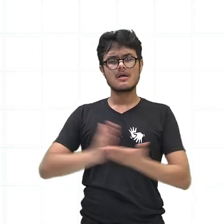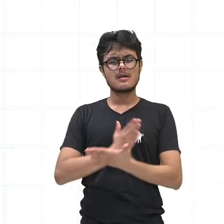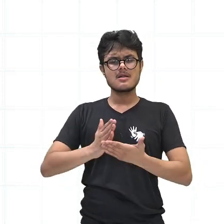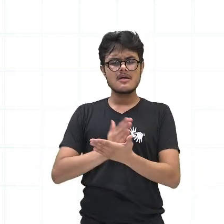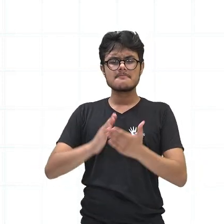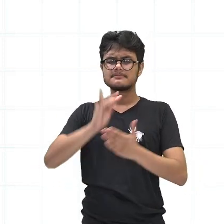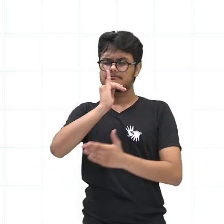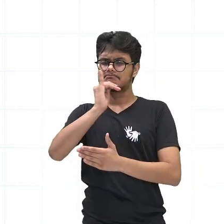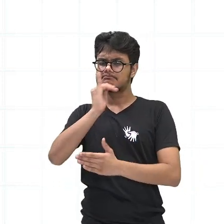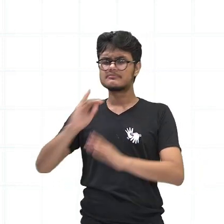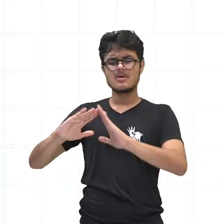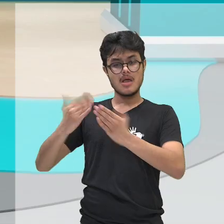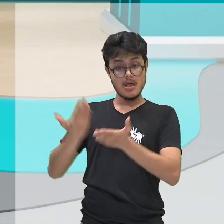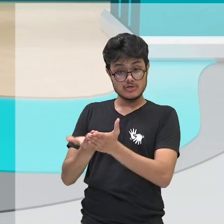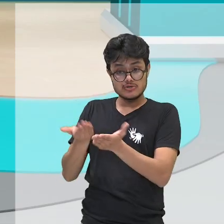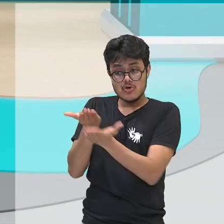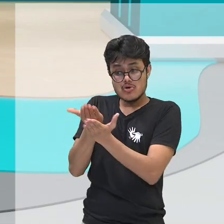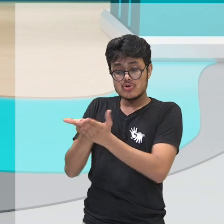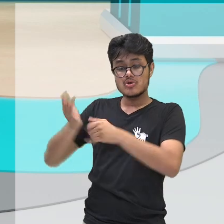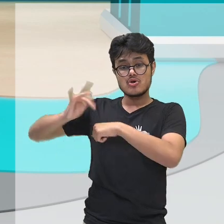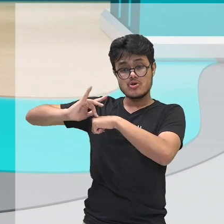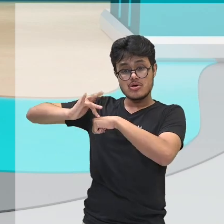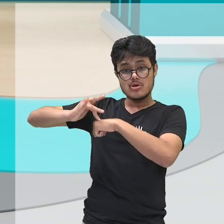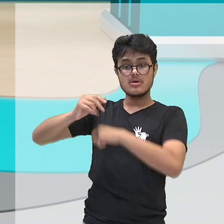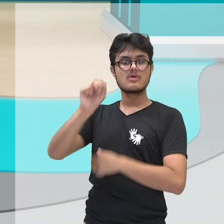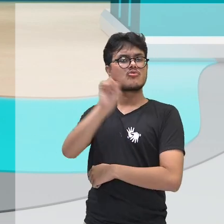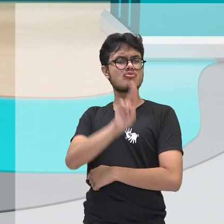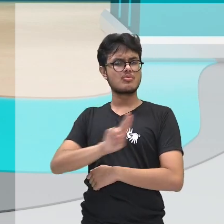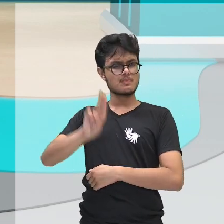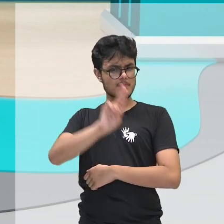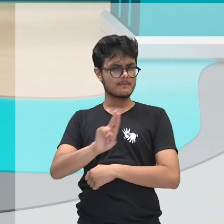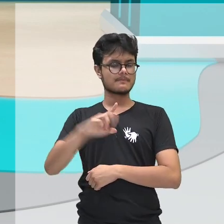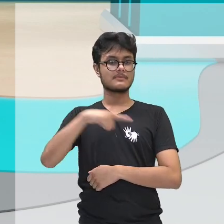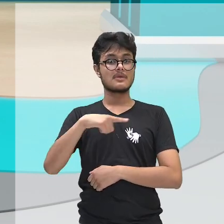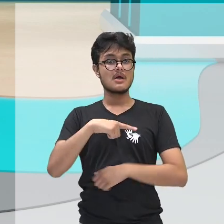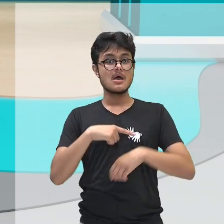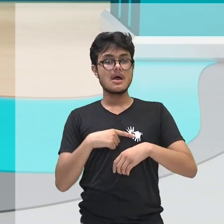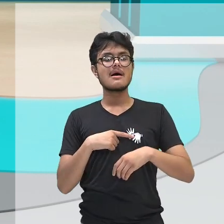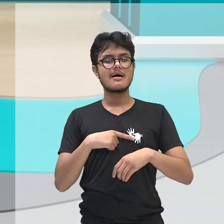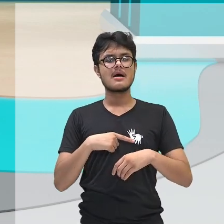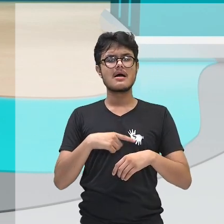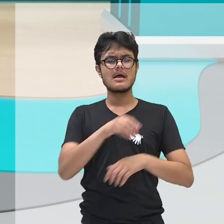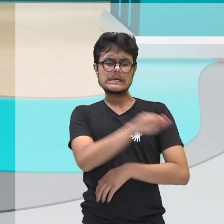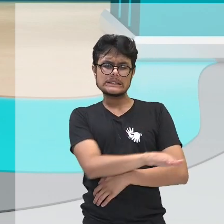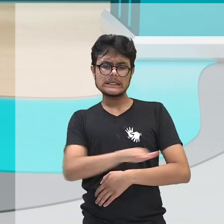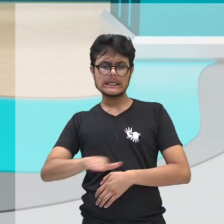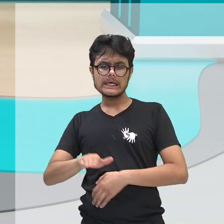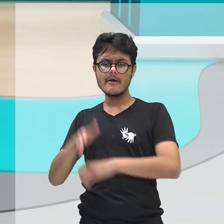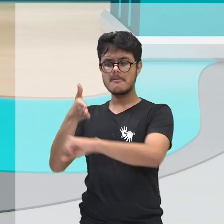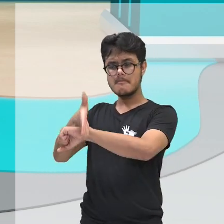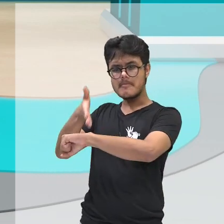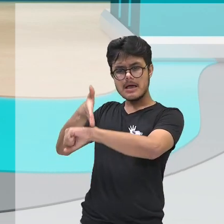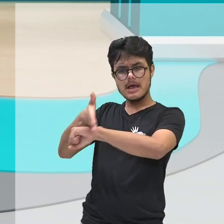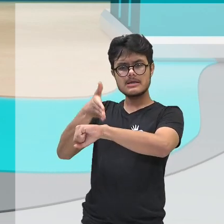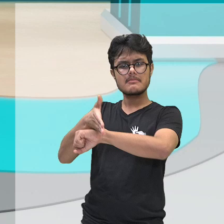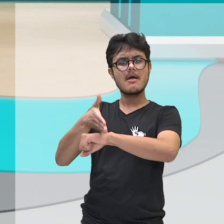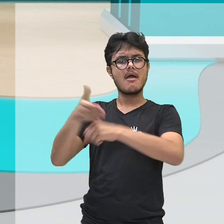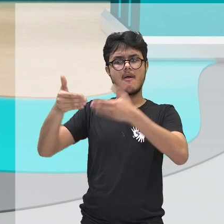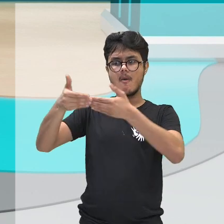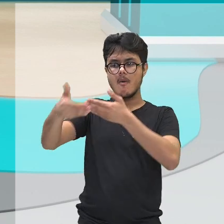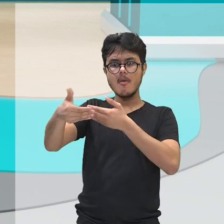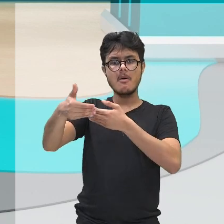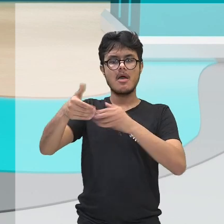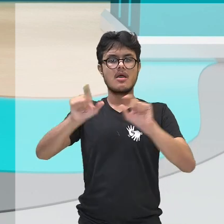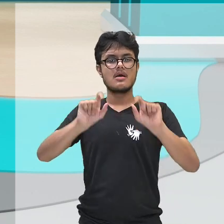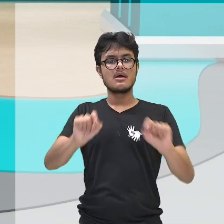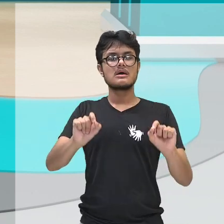uma bailarina chegar a utilizar, quando ela é criança, começa a participar, a fazer aulas de balé clássico, ela